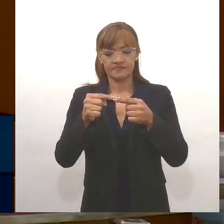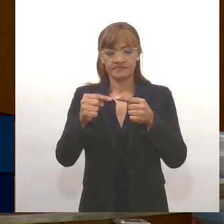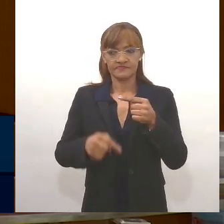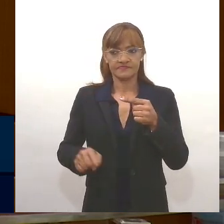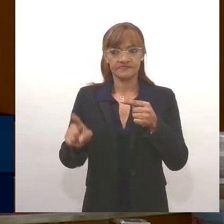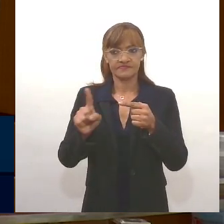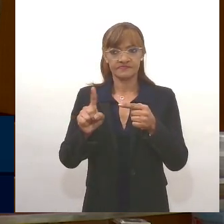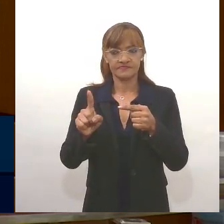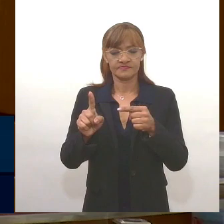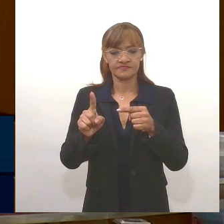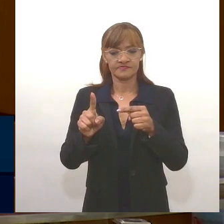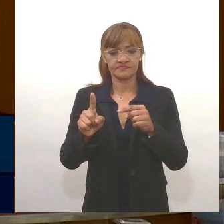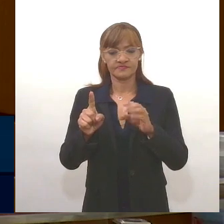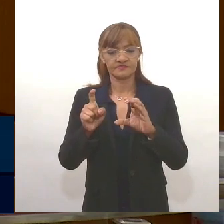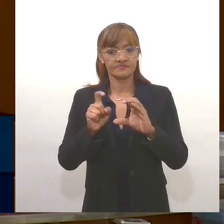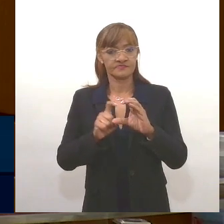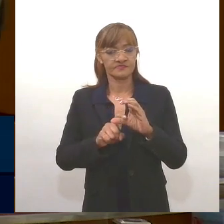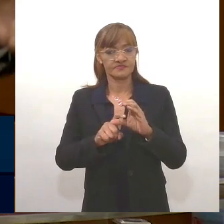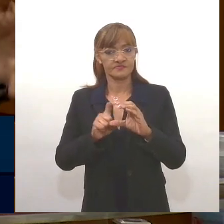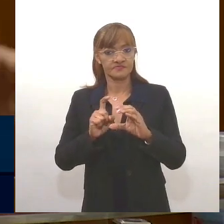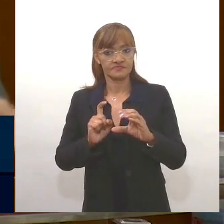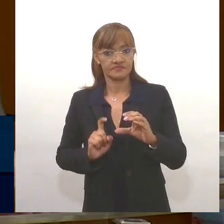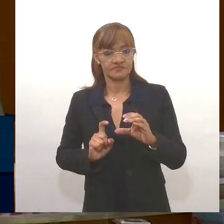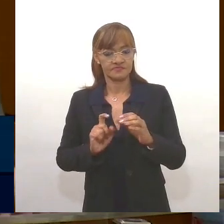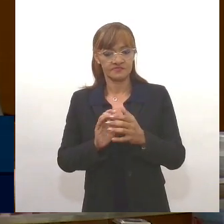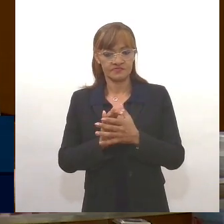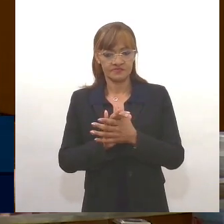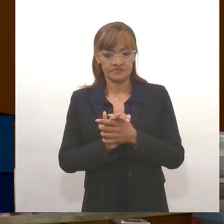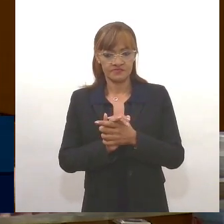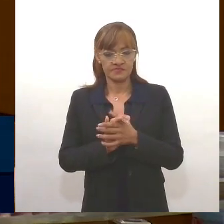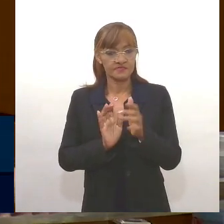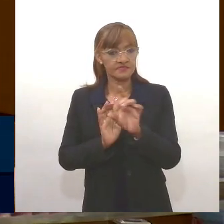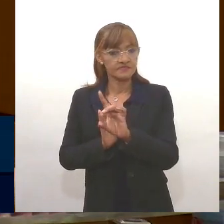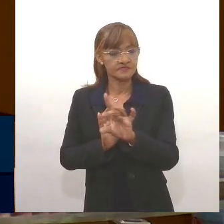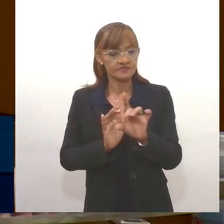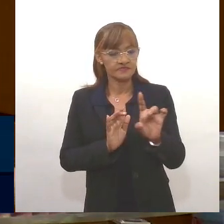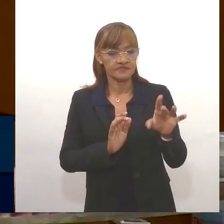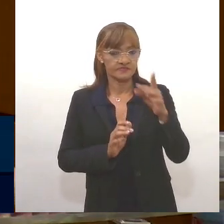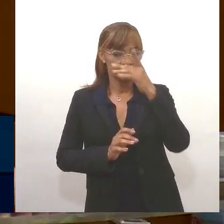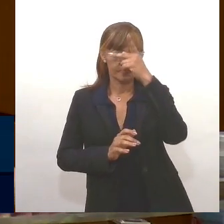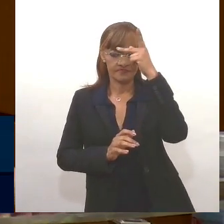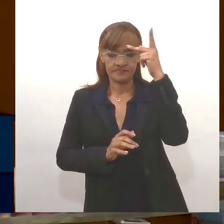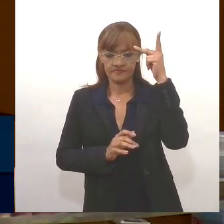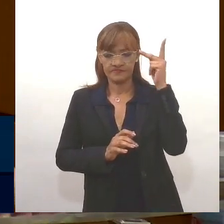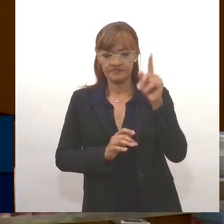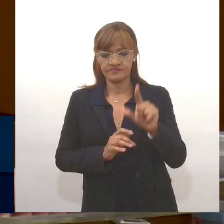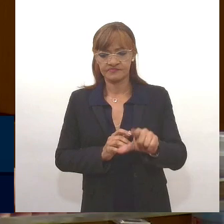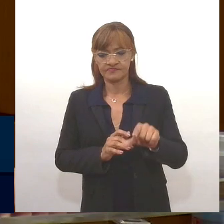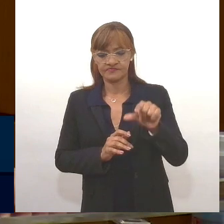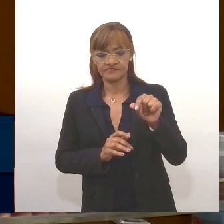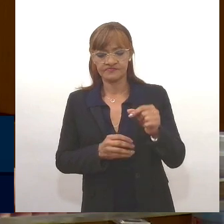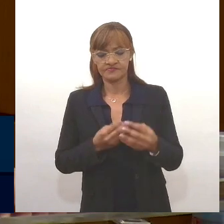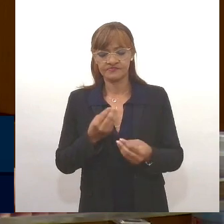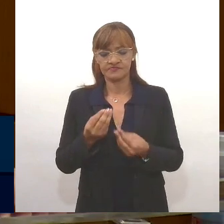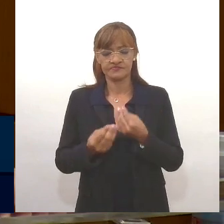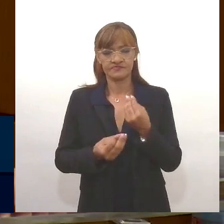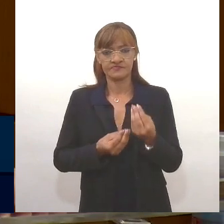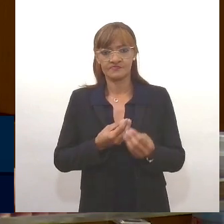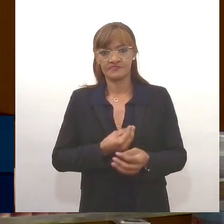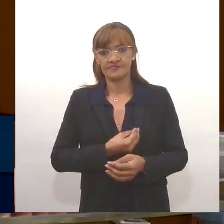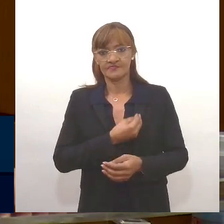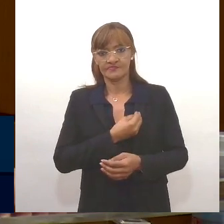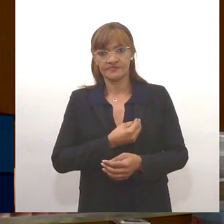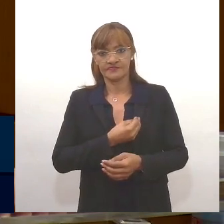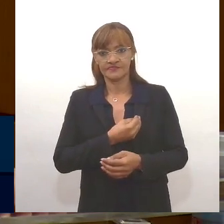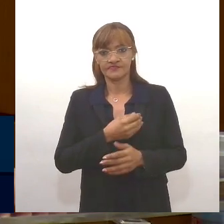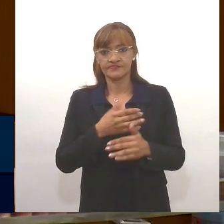Cada pessoa tem direito de ter seu posicionamento e por ter o seu posicionamento não